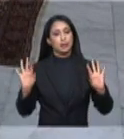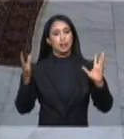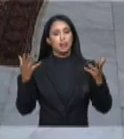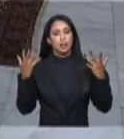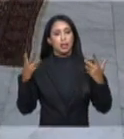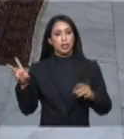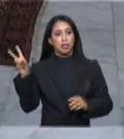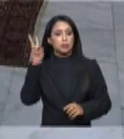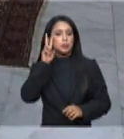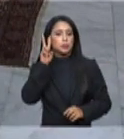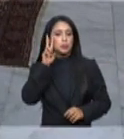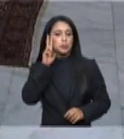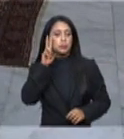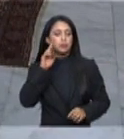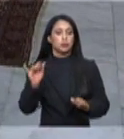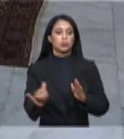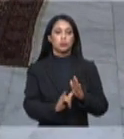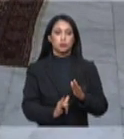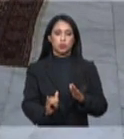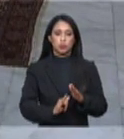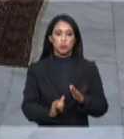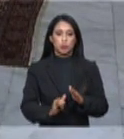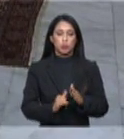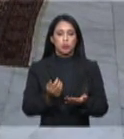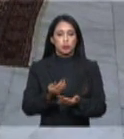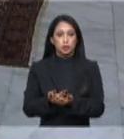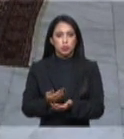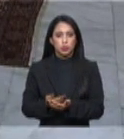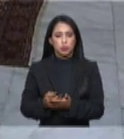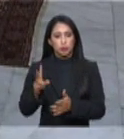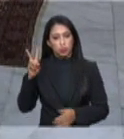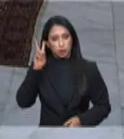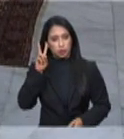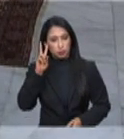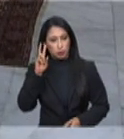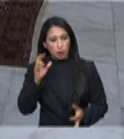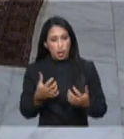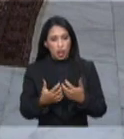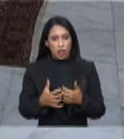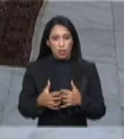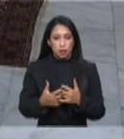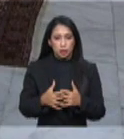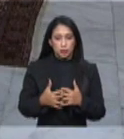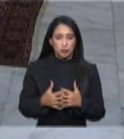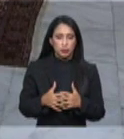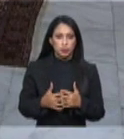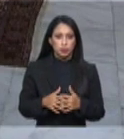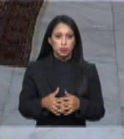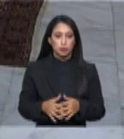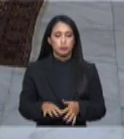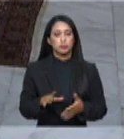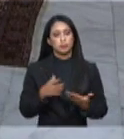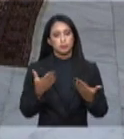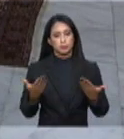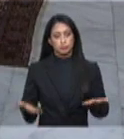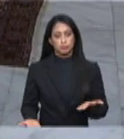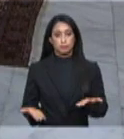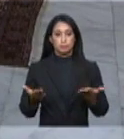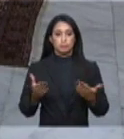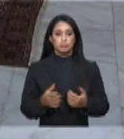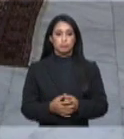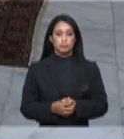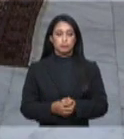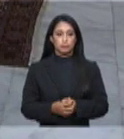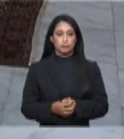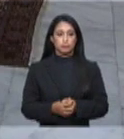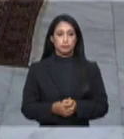suas instituições, estudando sua história e refletindo sobre seus rumos futuros. Na linha